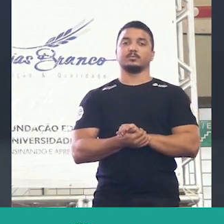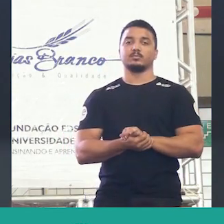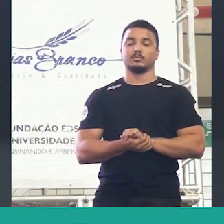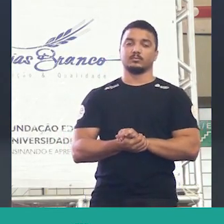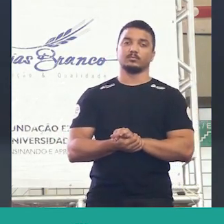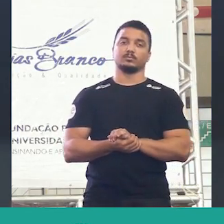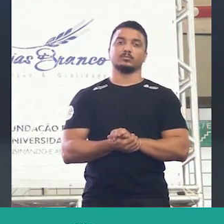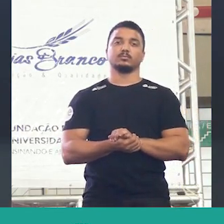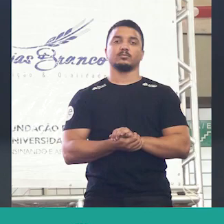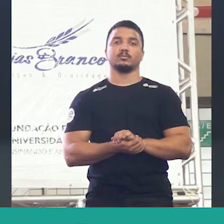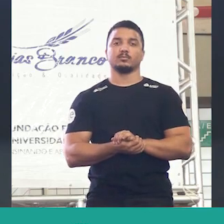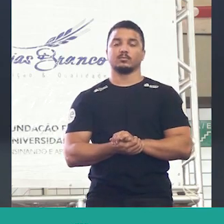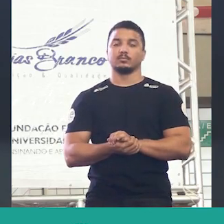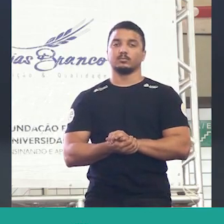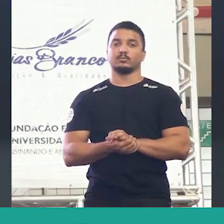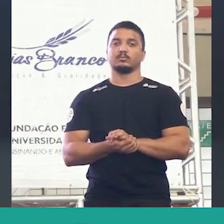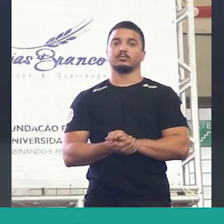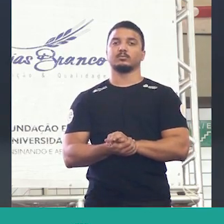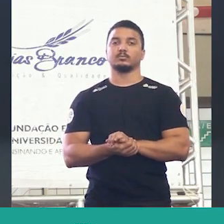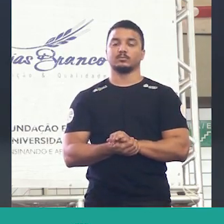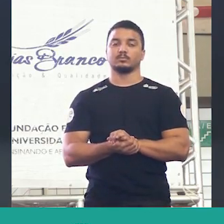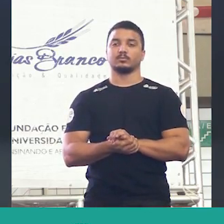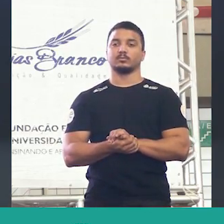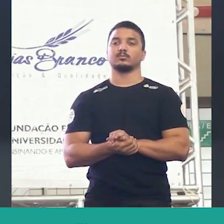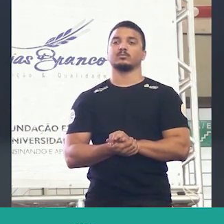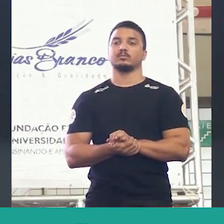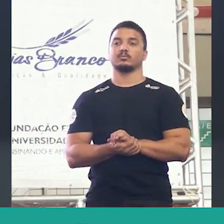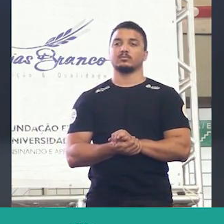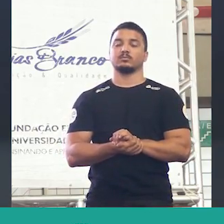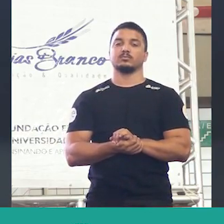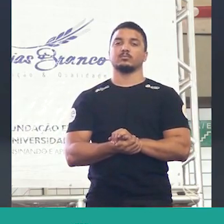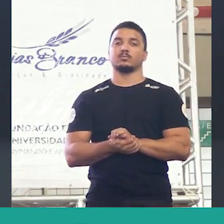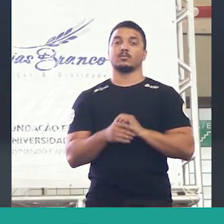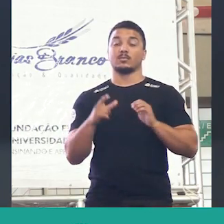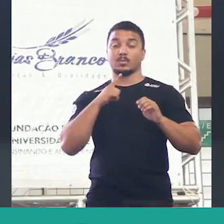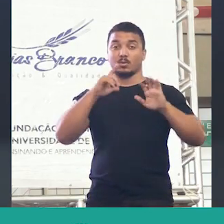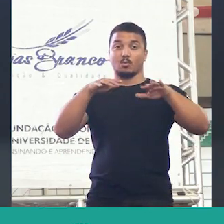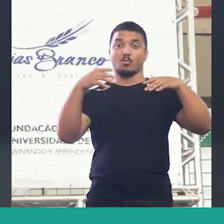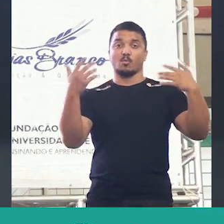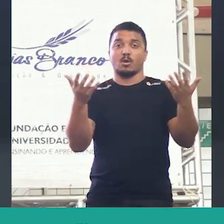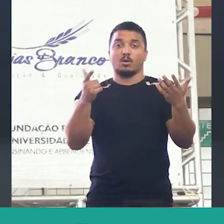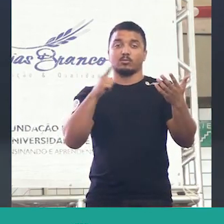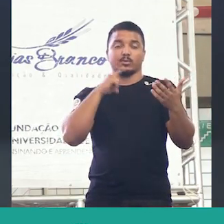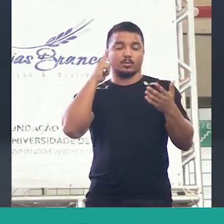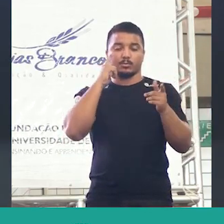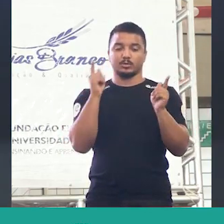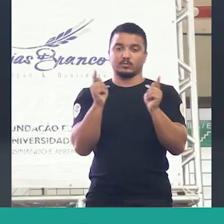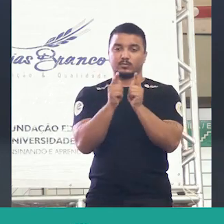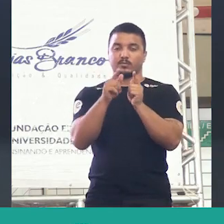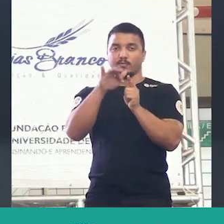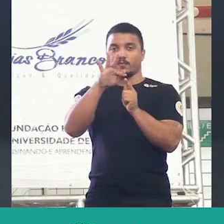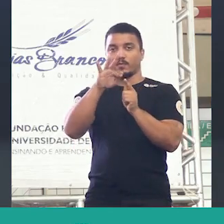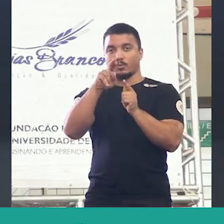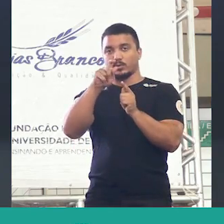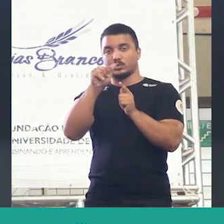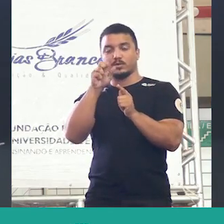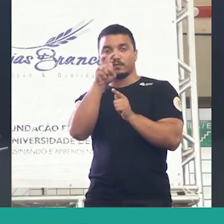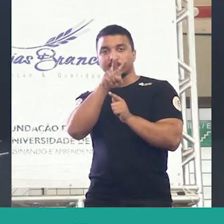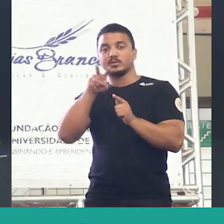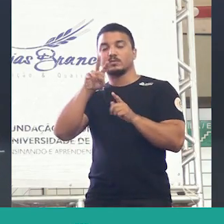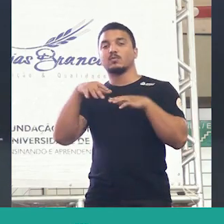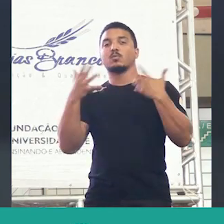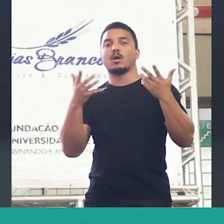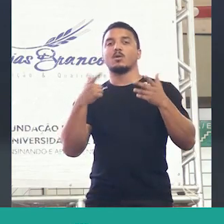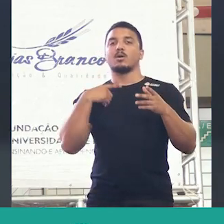Preste atenção. Preste atenção. Olha para cá. Qual é a menor frequência